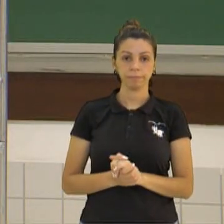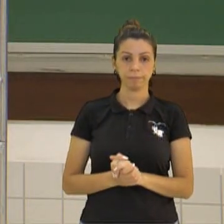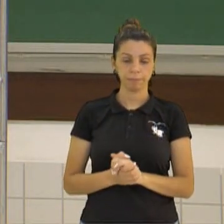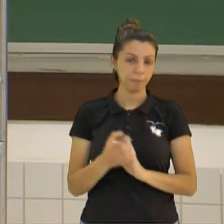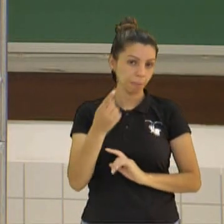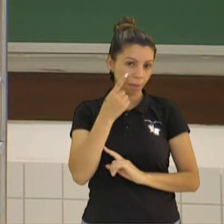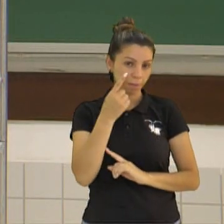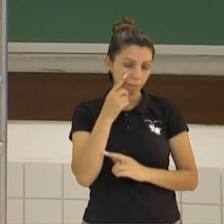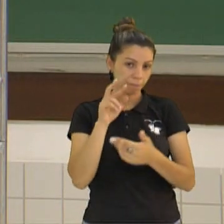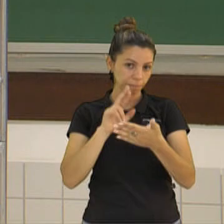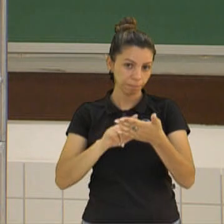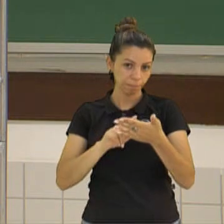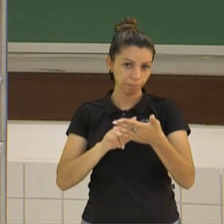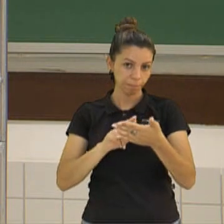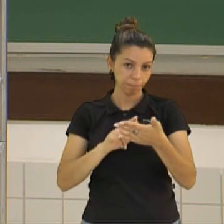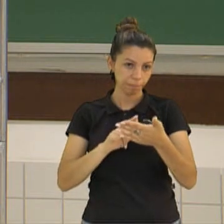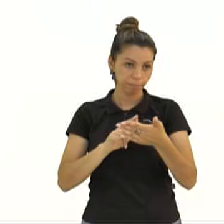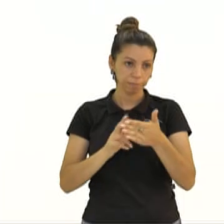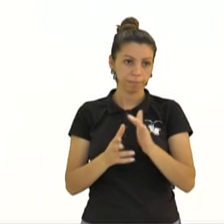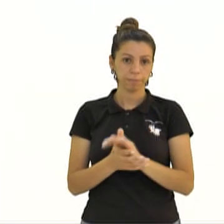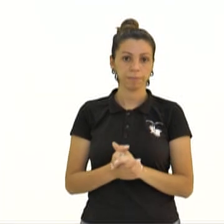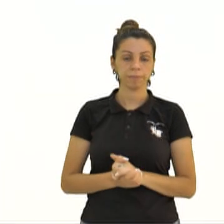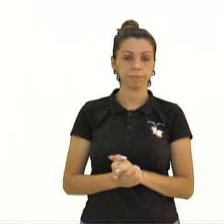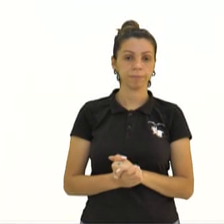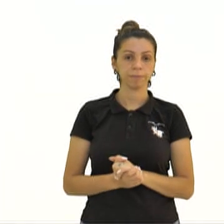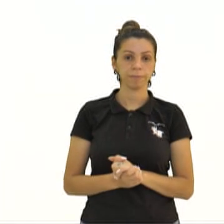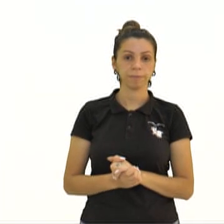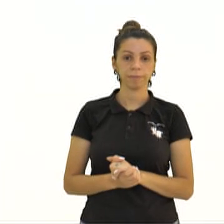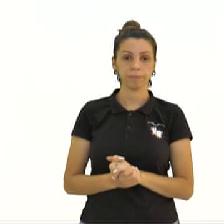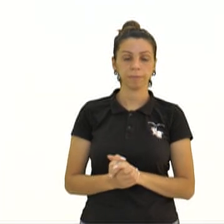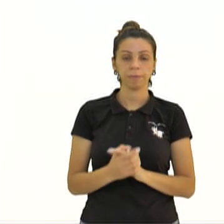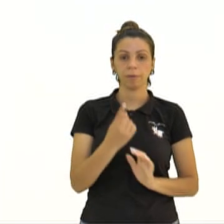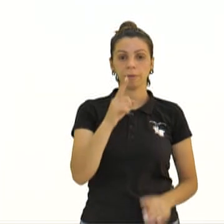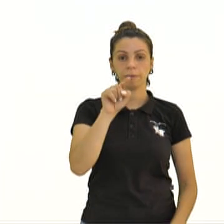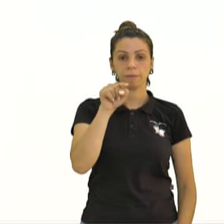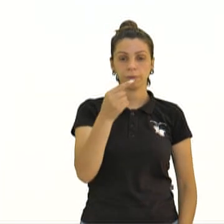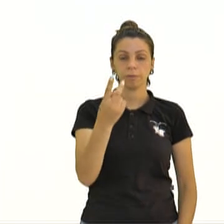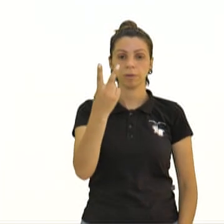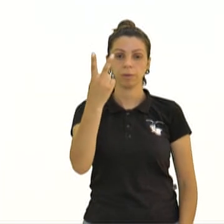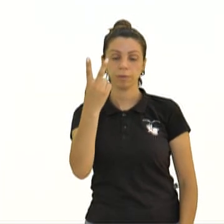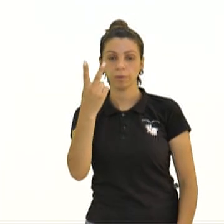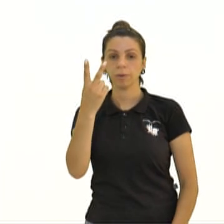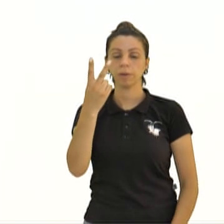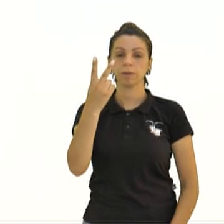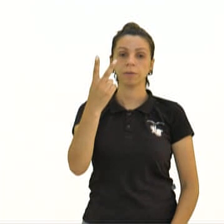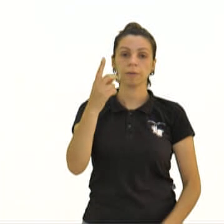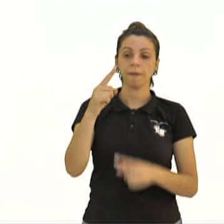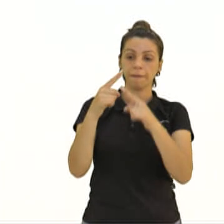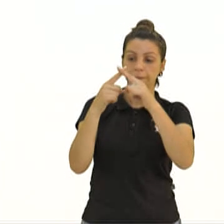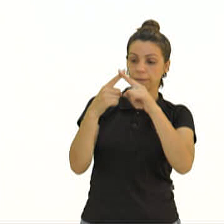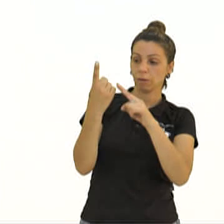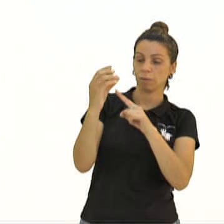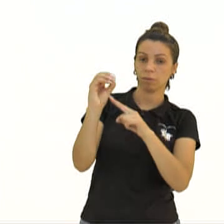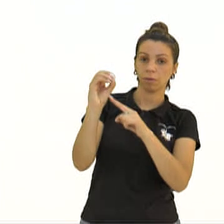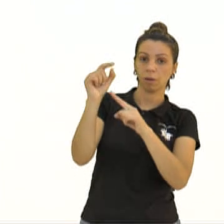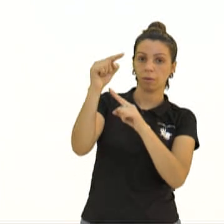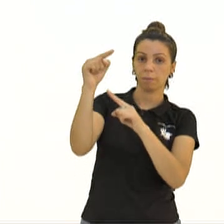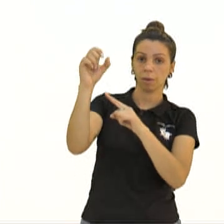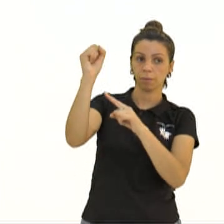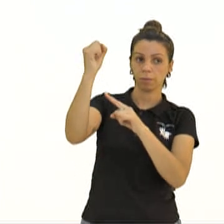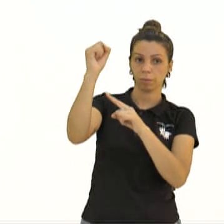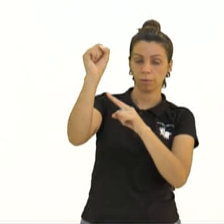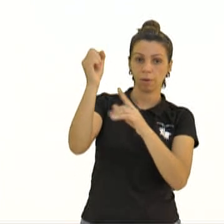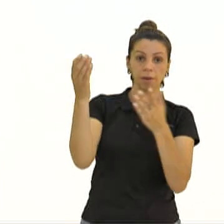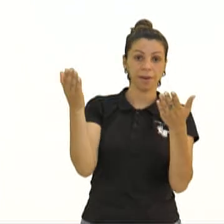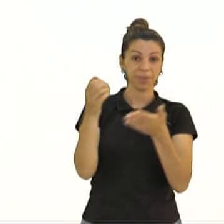a resposta? Olha ali, 1,2 vezes 10 a menos 8. Tranquilo? Agora eu tenho